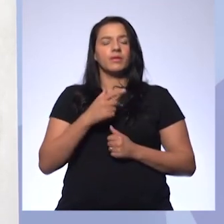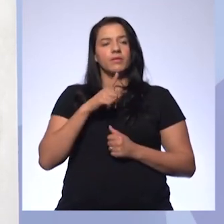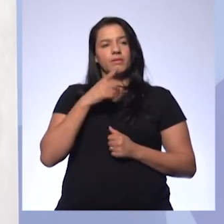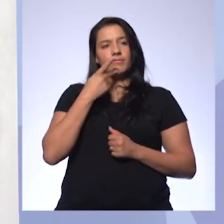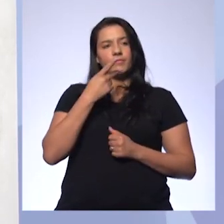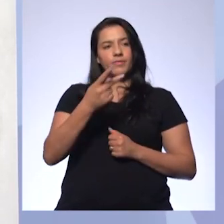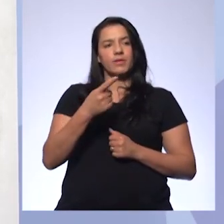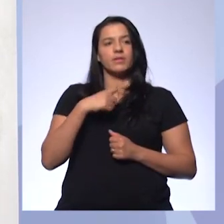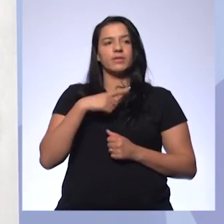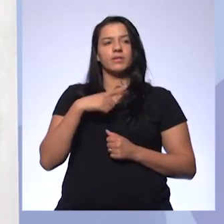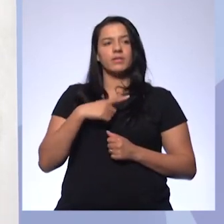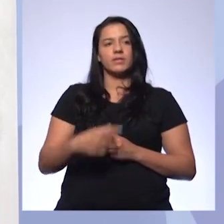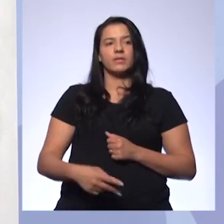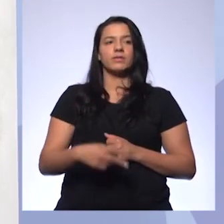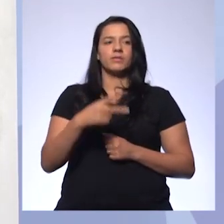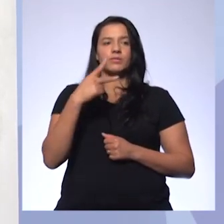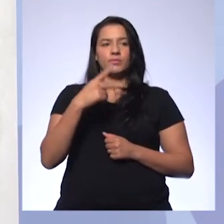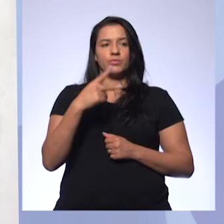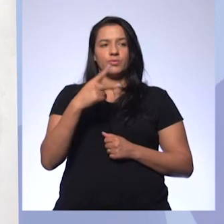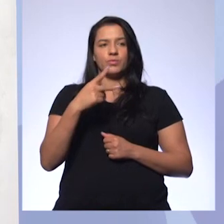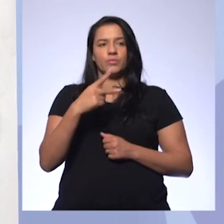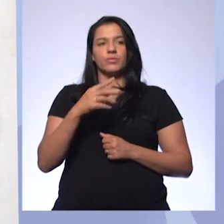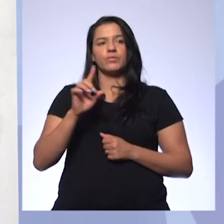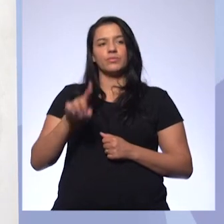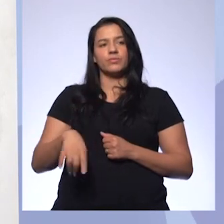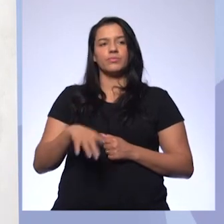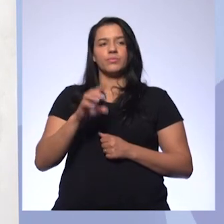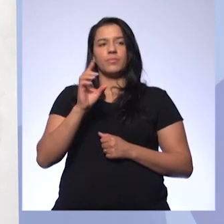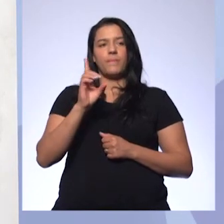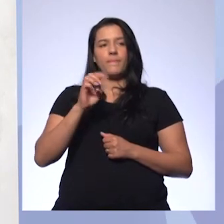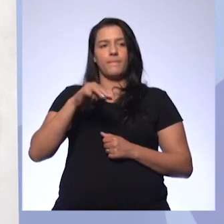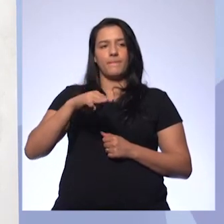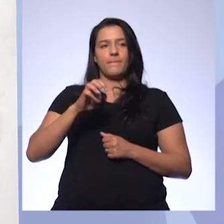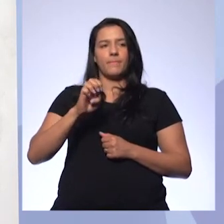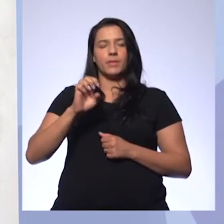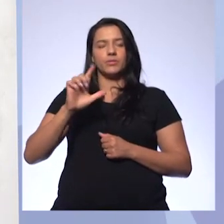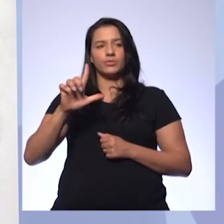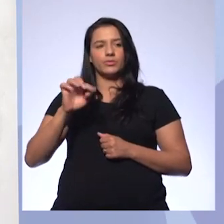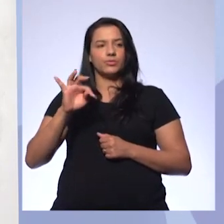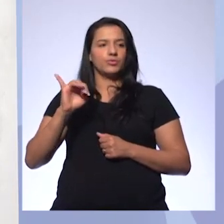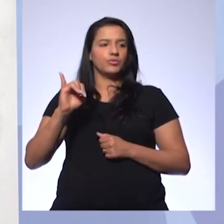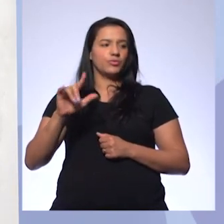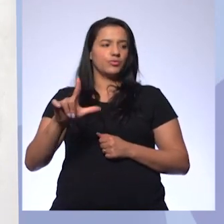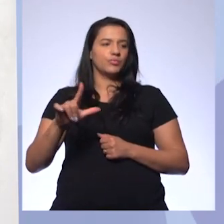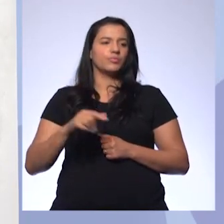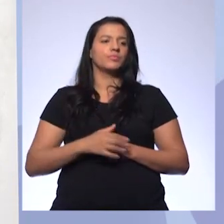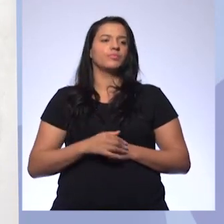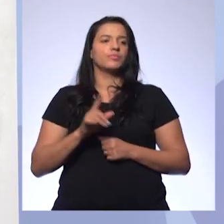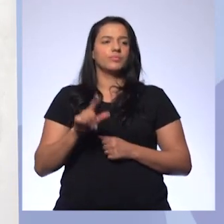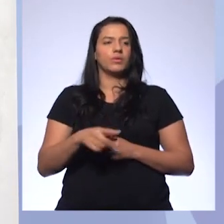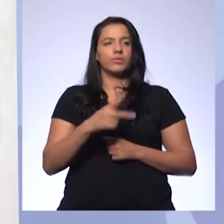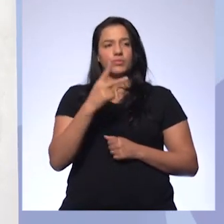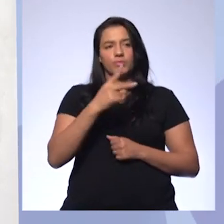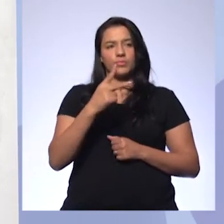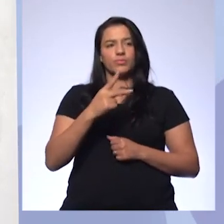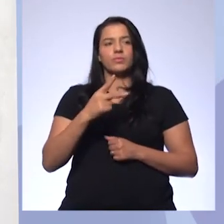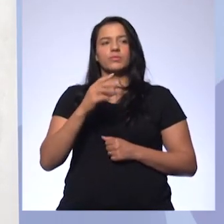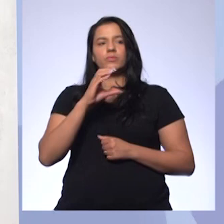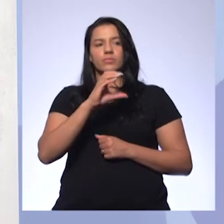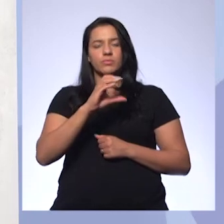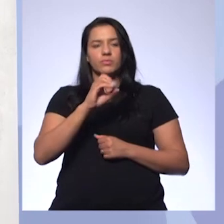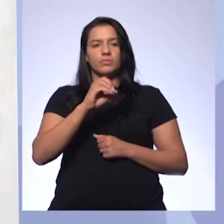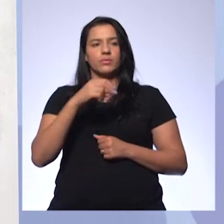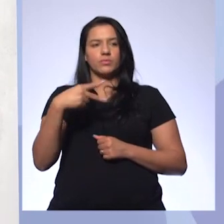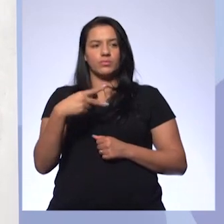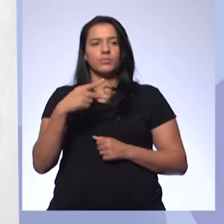tem 2 de metil. Aonde estão esses 2 metil? Um no carbono 2 e outro no carbono